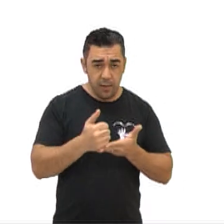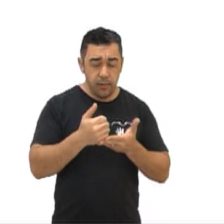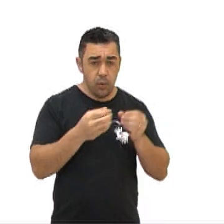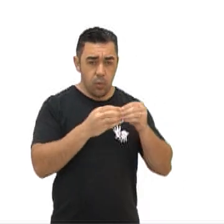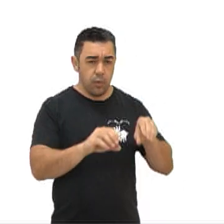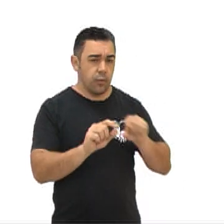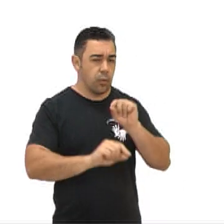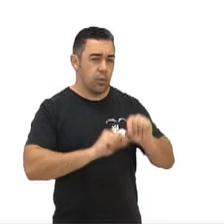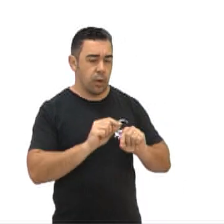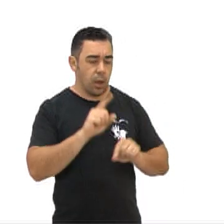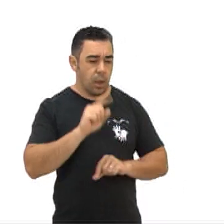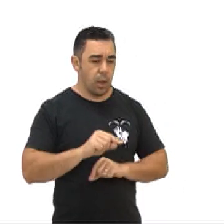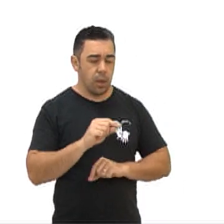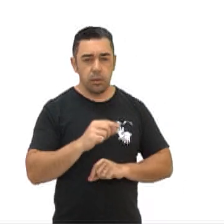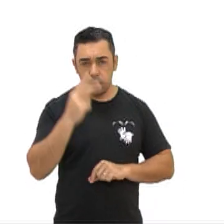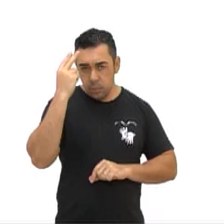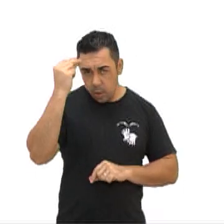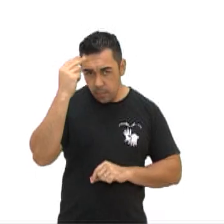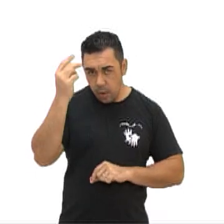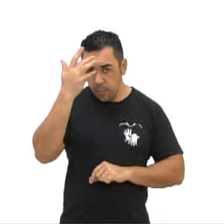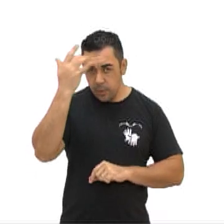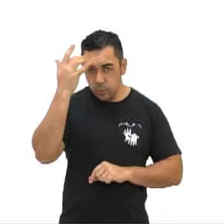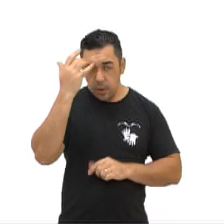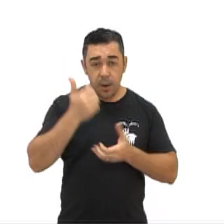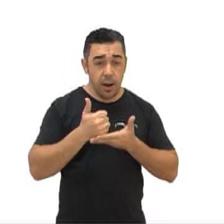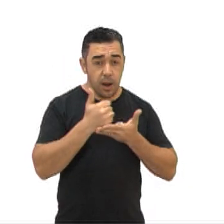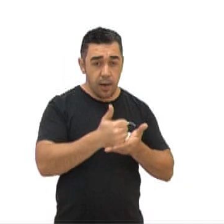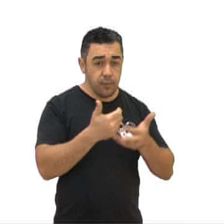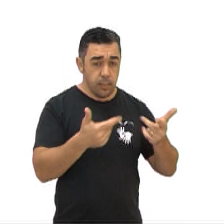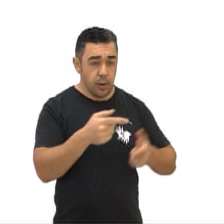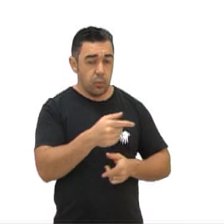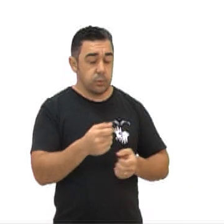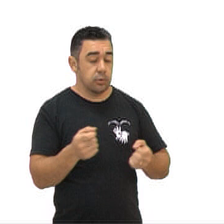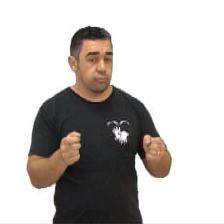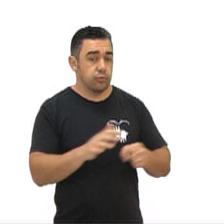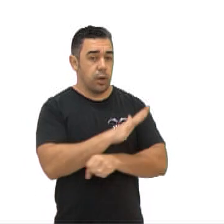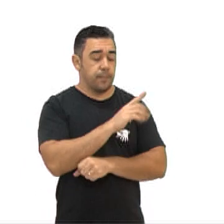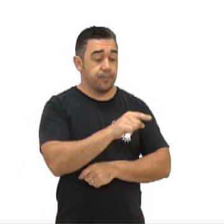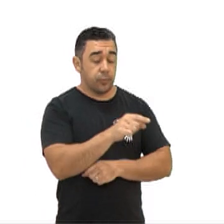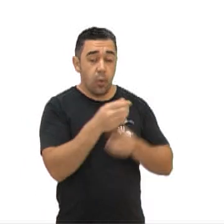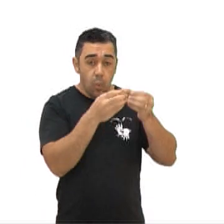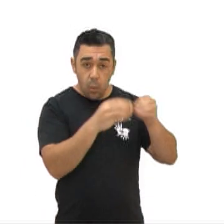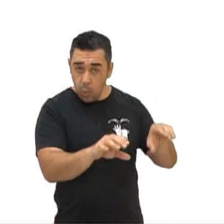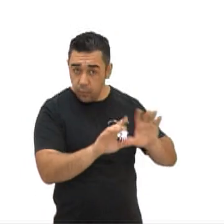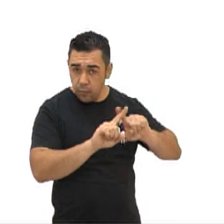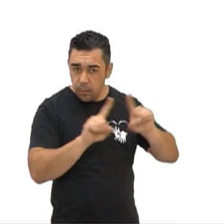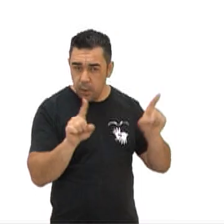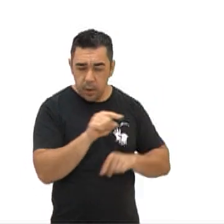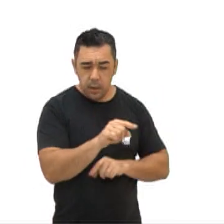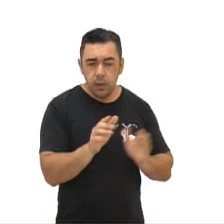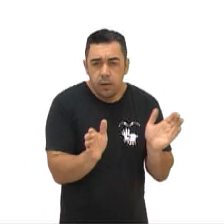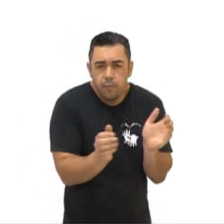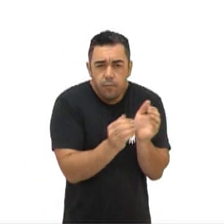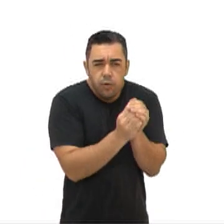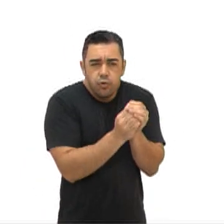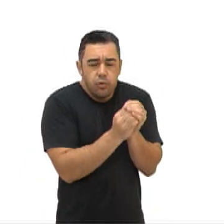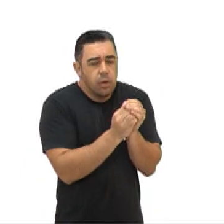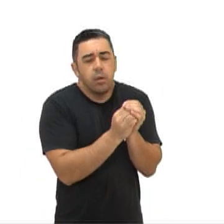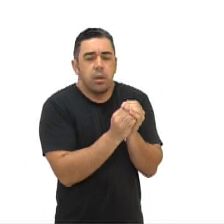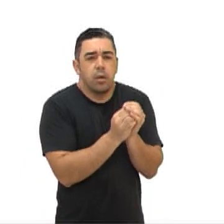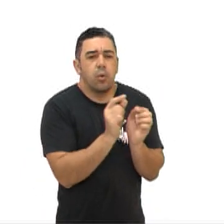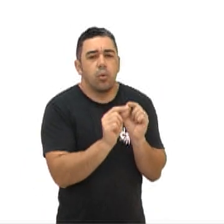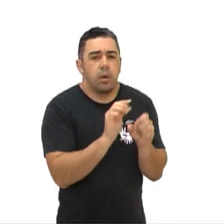da tensão normal de quem conduz uma coisa repleta. O ovo, porém, está fechado em